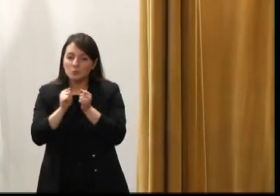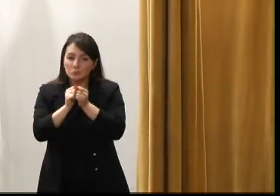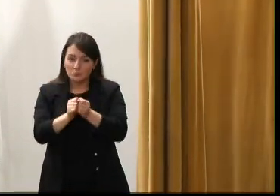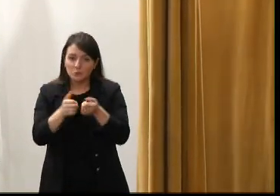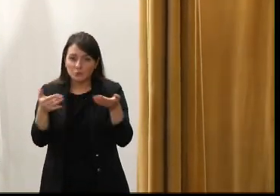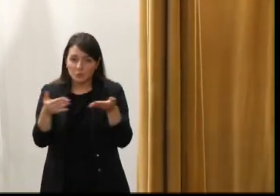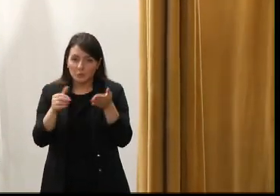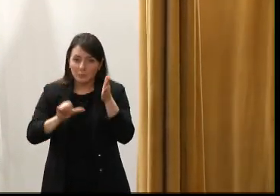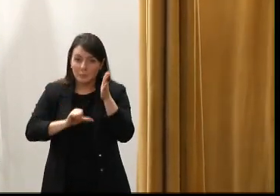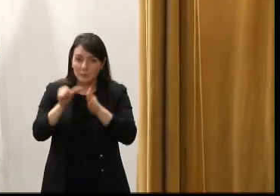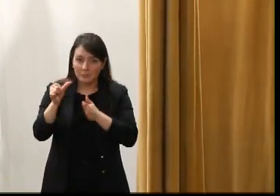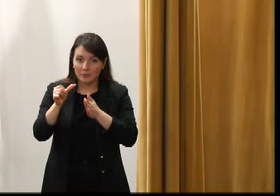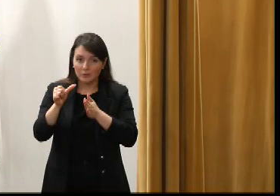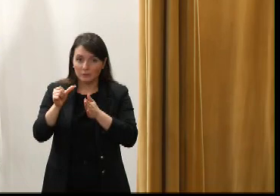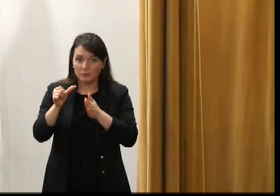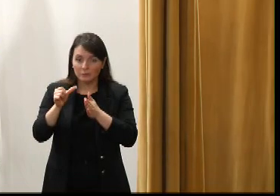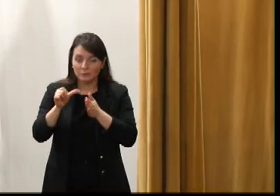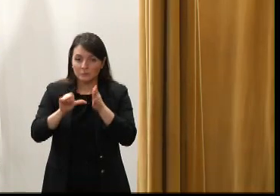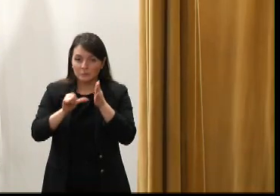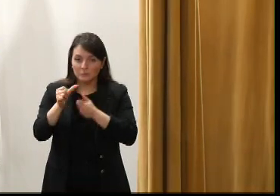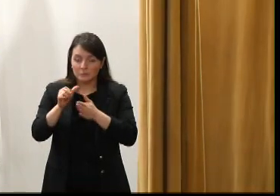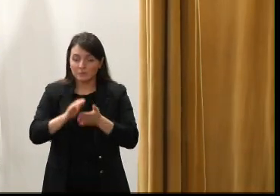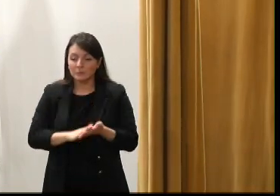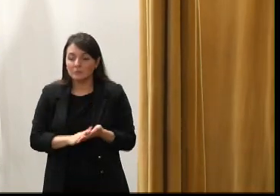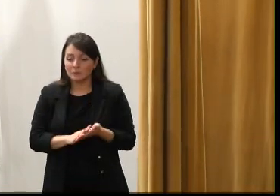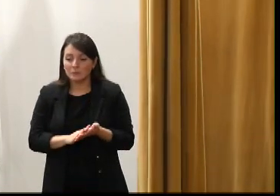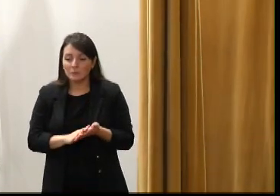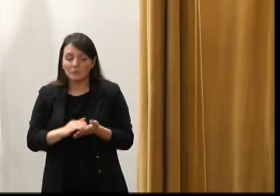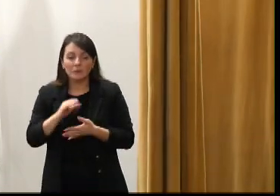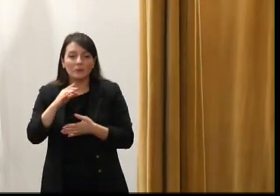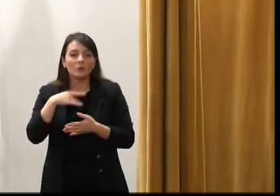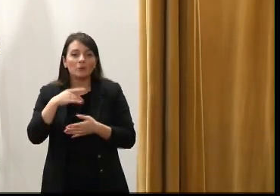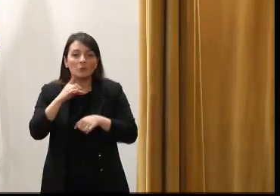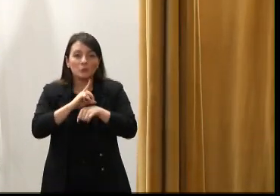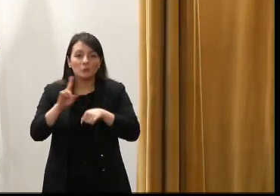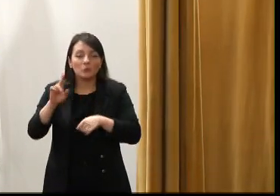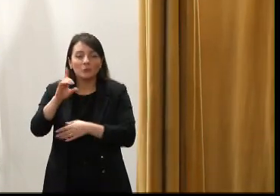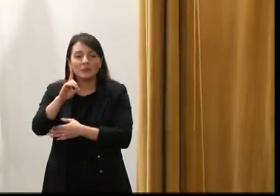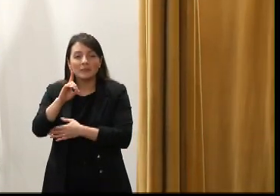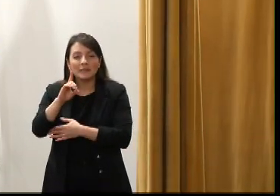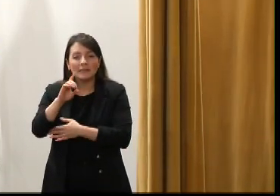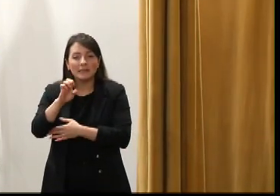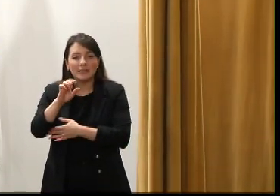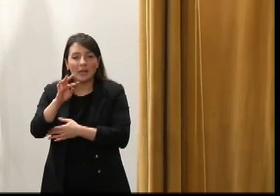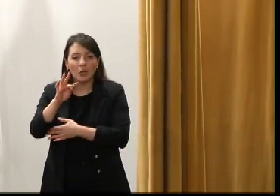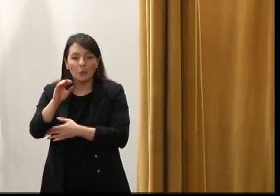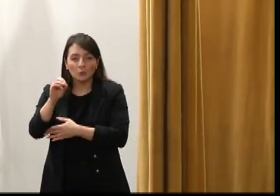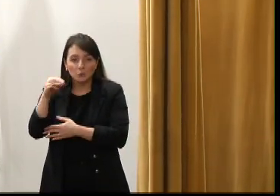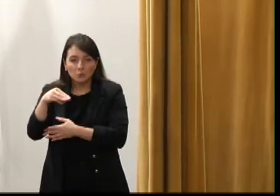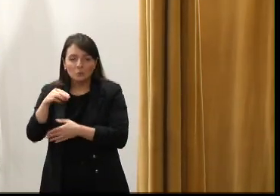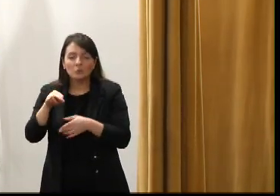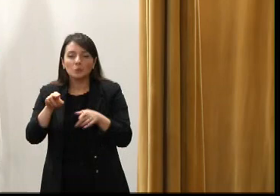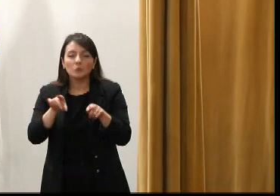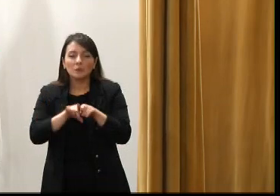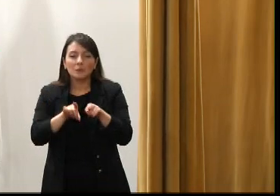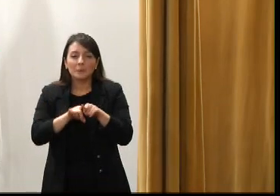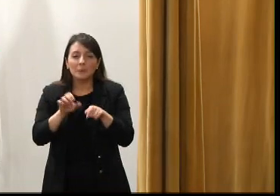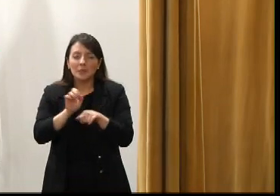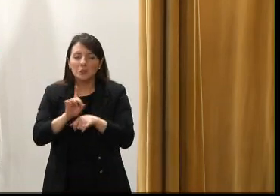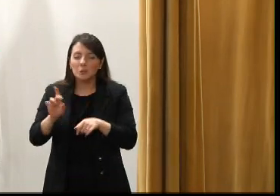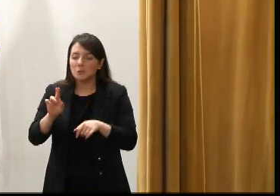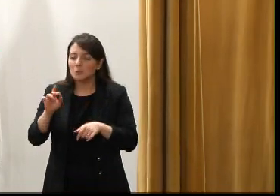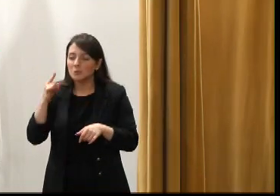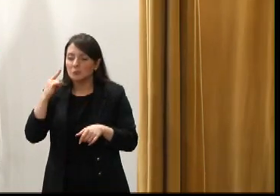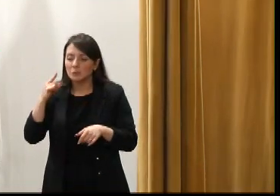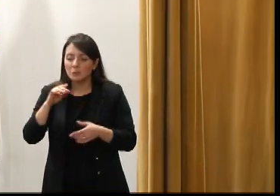neste primeiro eixo. Dr. Delton Winter de Carvalho, Dr. Nelson Ferreira Fontoura, Dr.